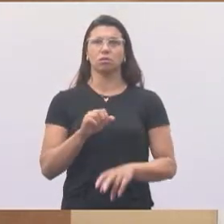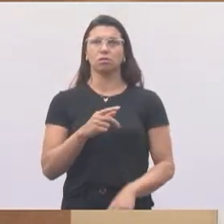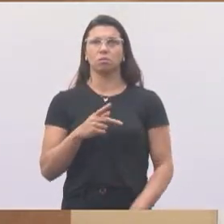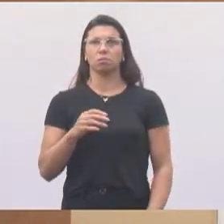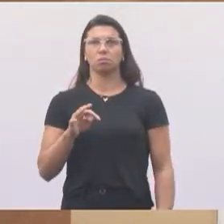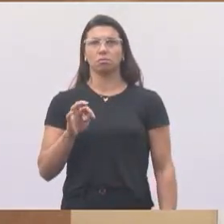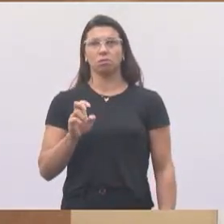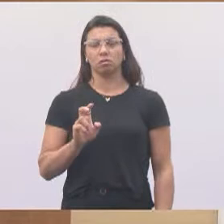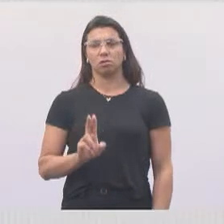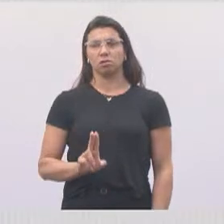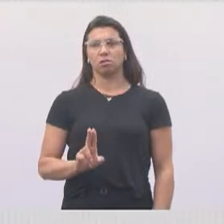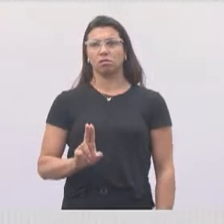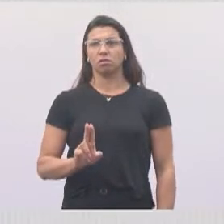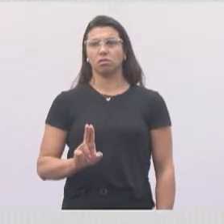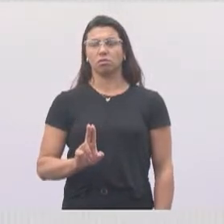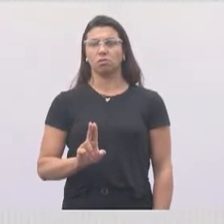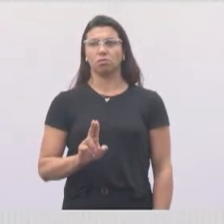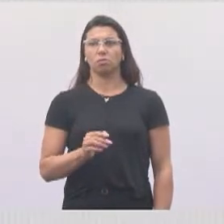pôr.